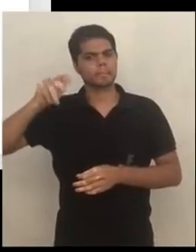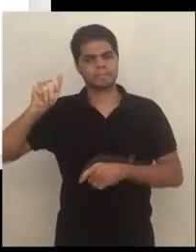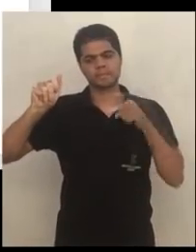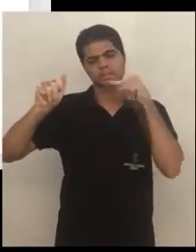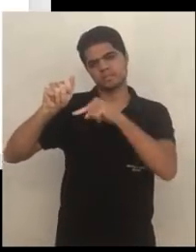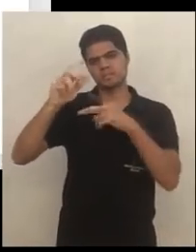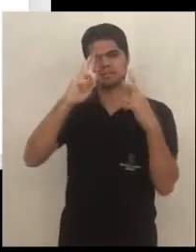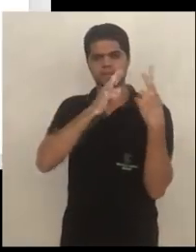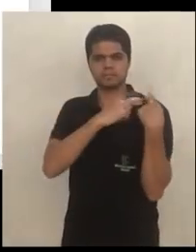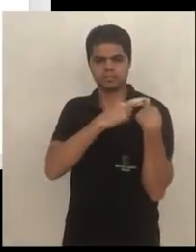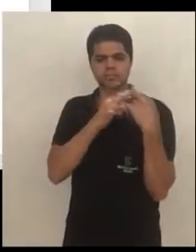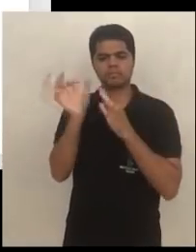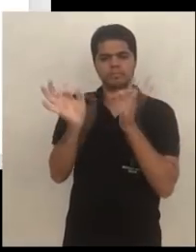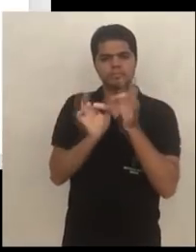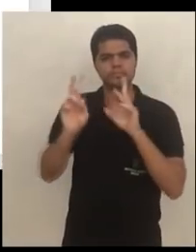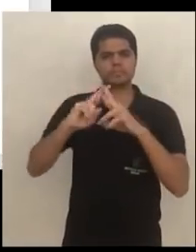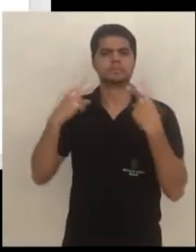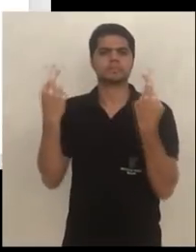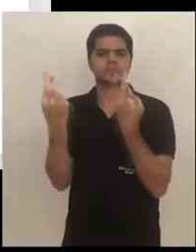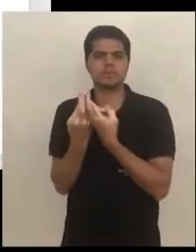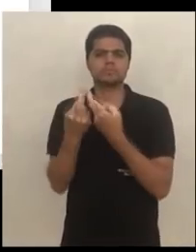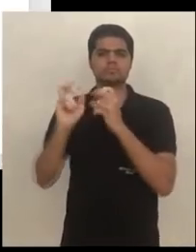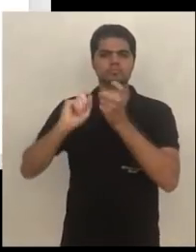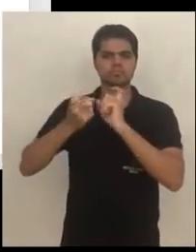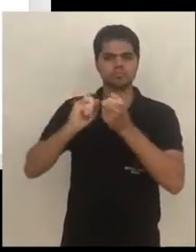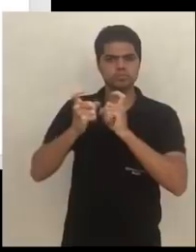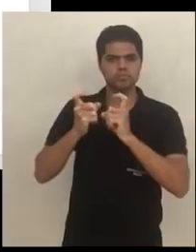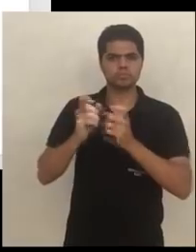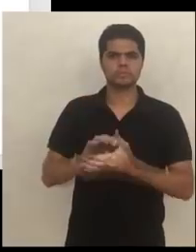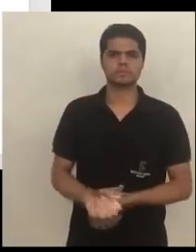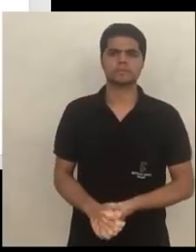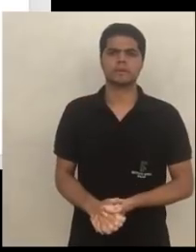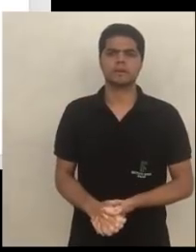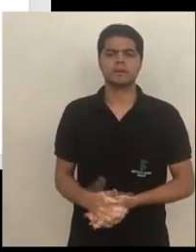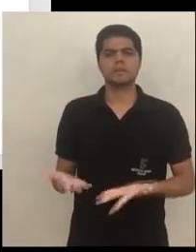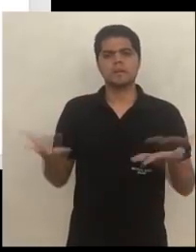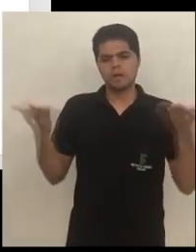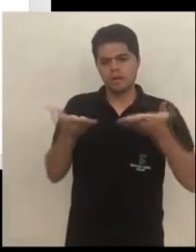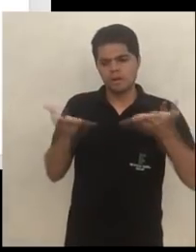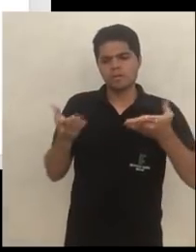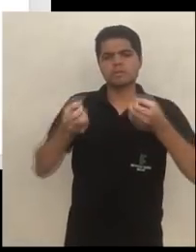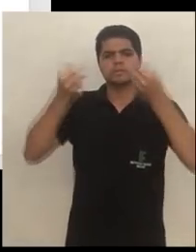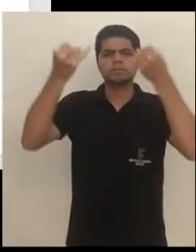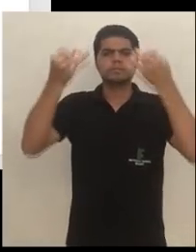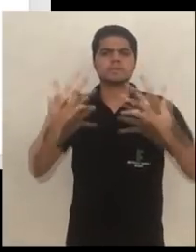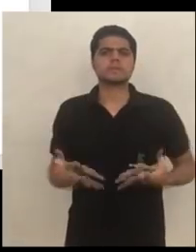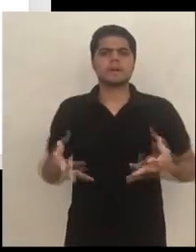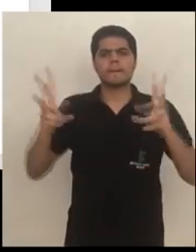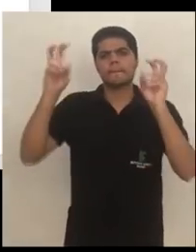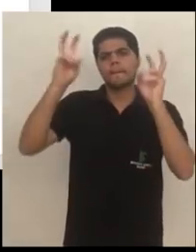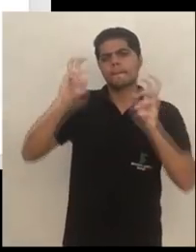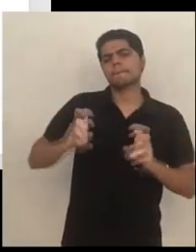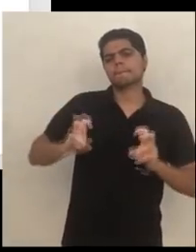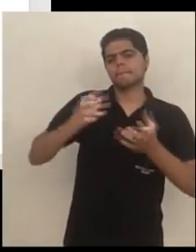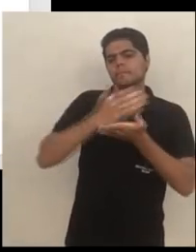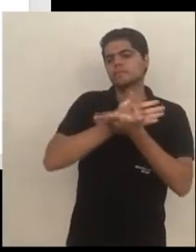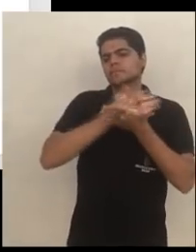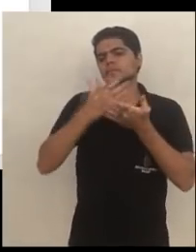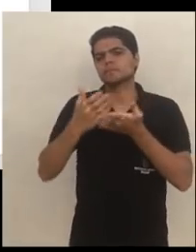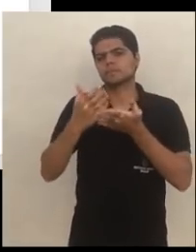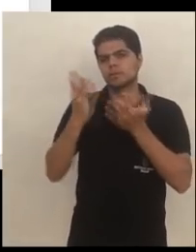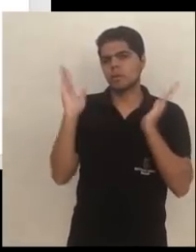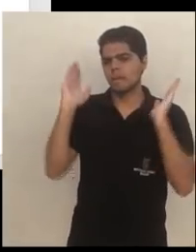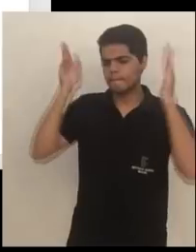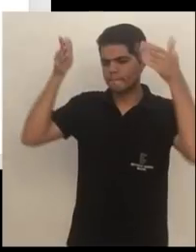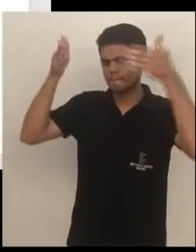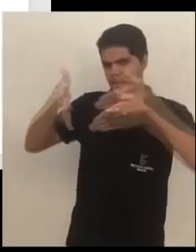os encaminhamentos das reuniões. Pessoal, passando aqui, eu já estou passando já para a parte mais de produção orgânica específica, né?